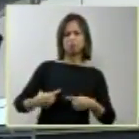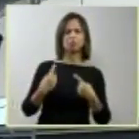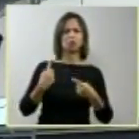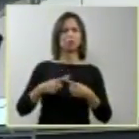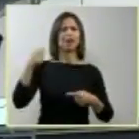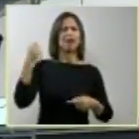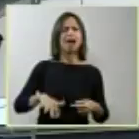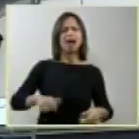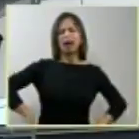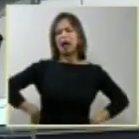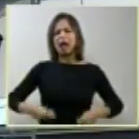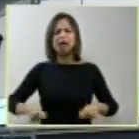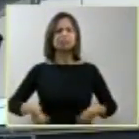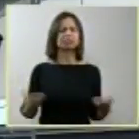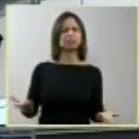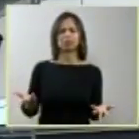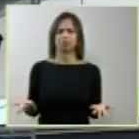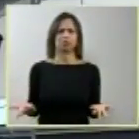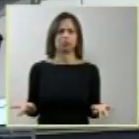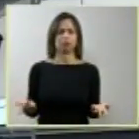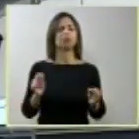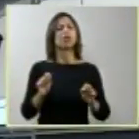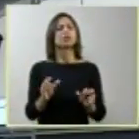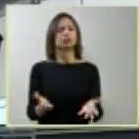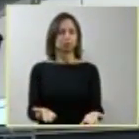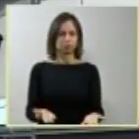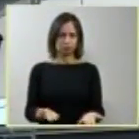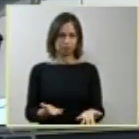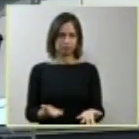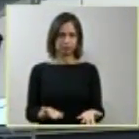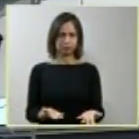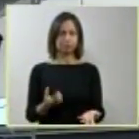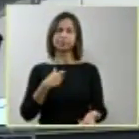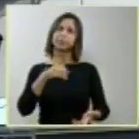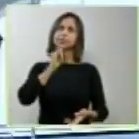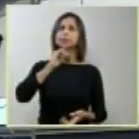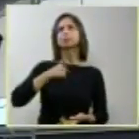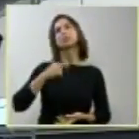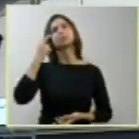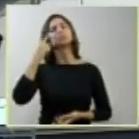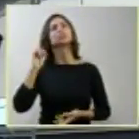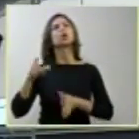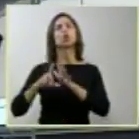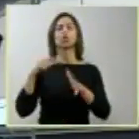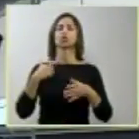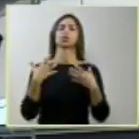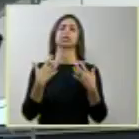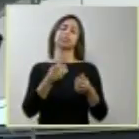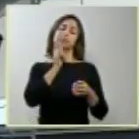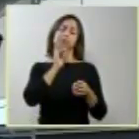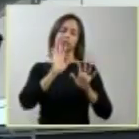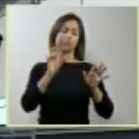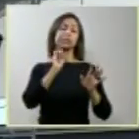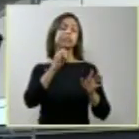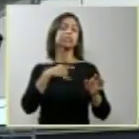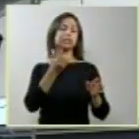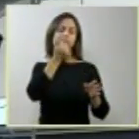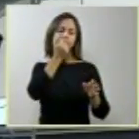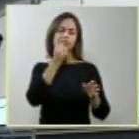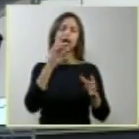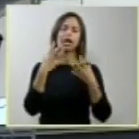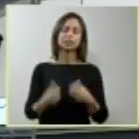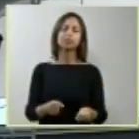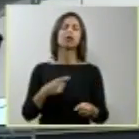Ora, poderemos chegar a um ponto, utilizando o pressuposto que já aceitamos o aborto para os anencéfalos, então que